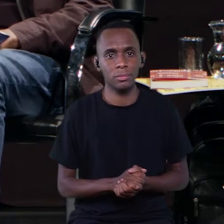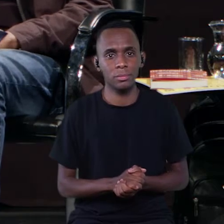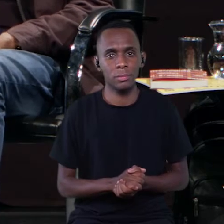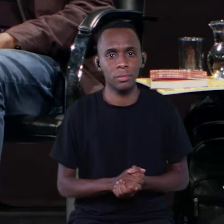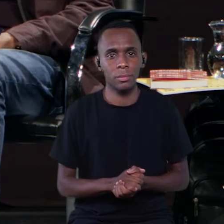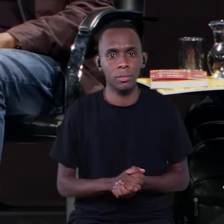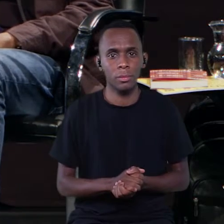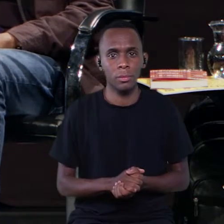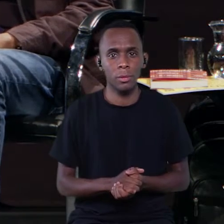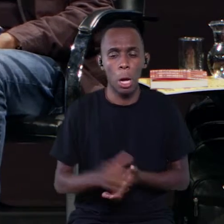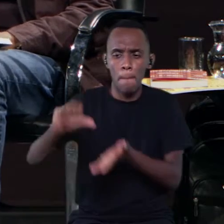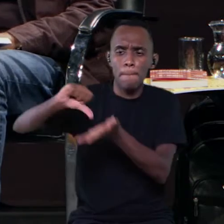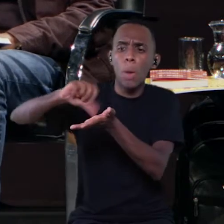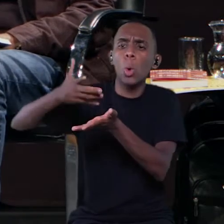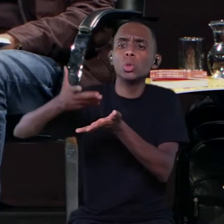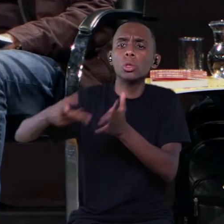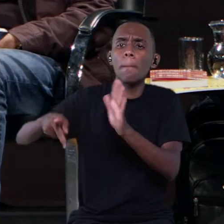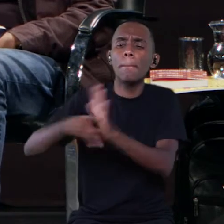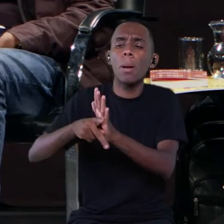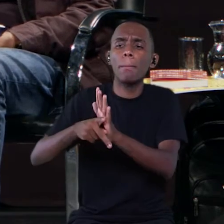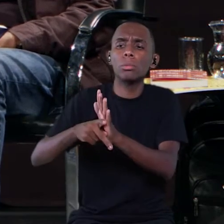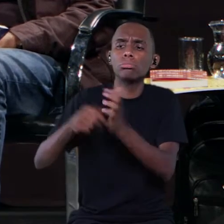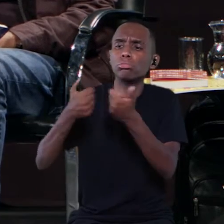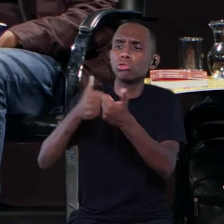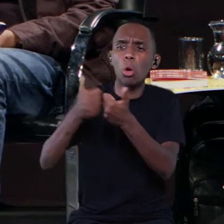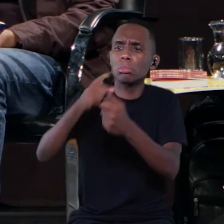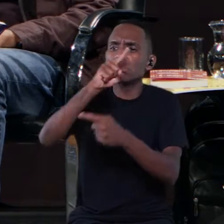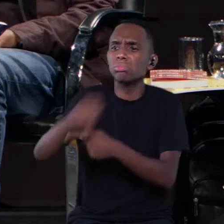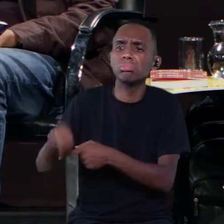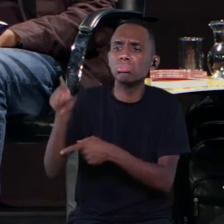Ponto de ônibus desativado. Obrigado.